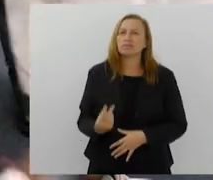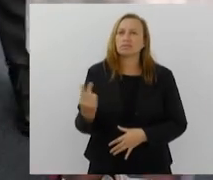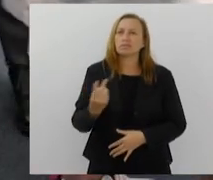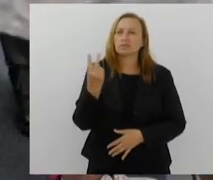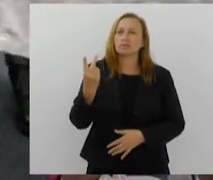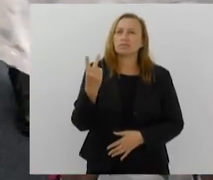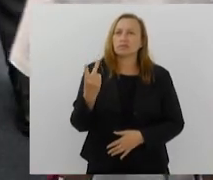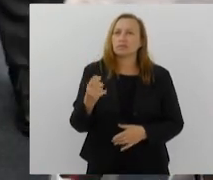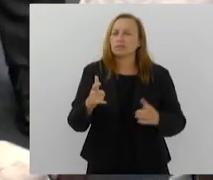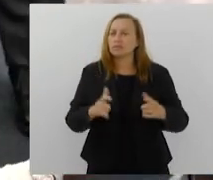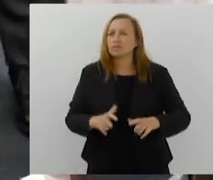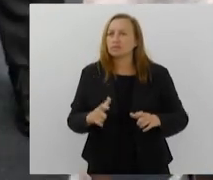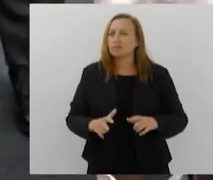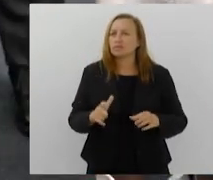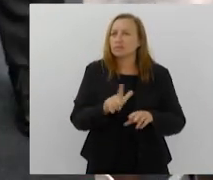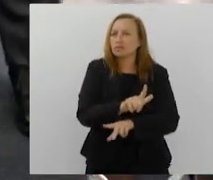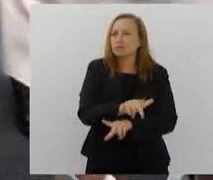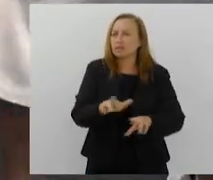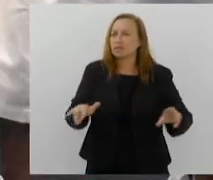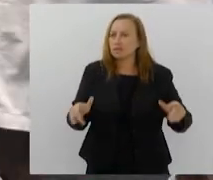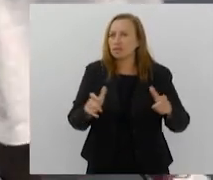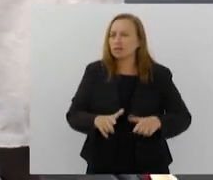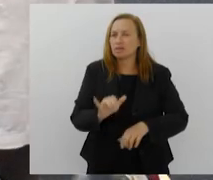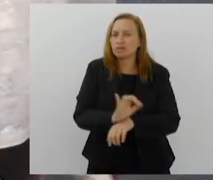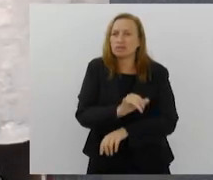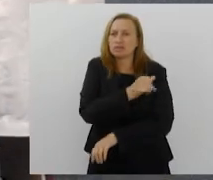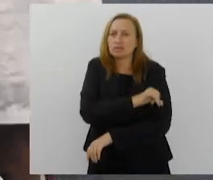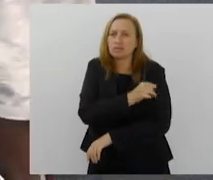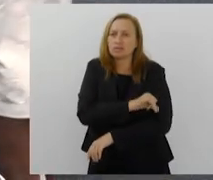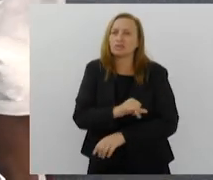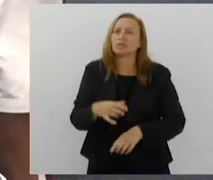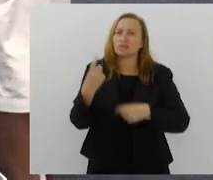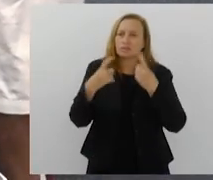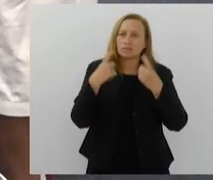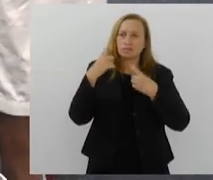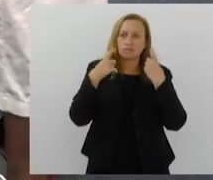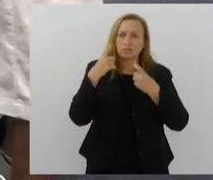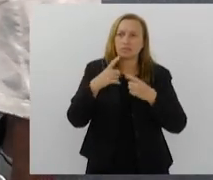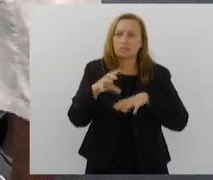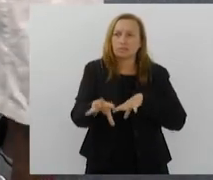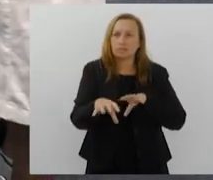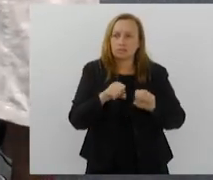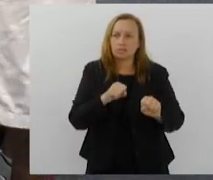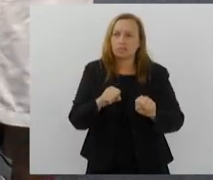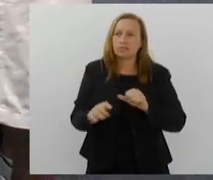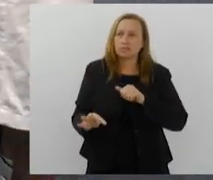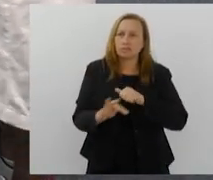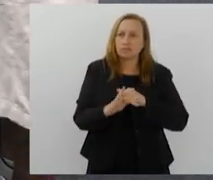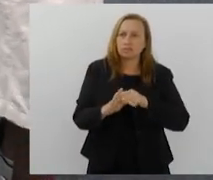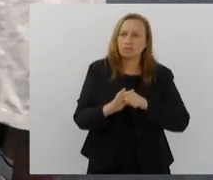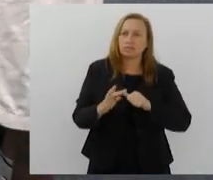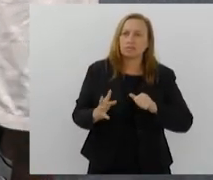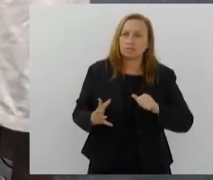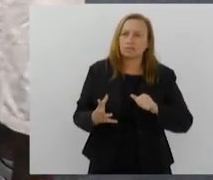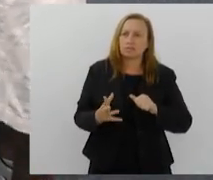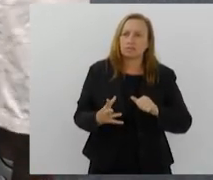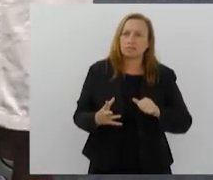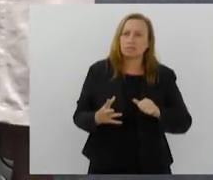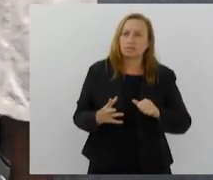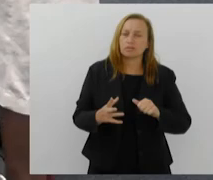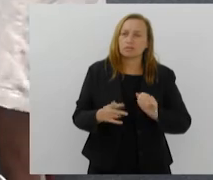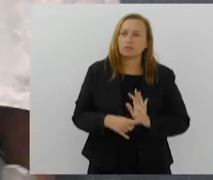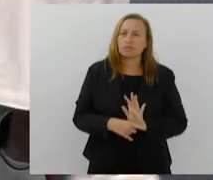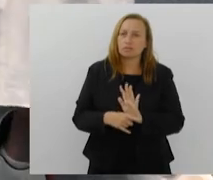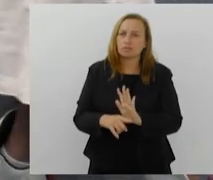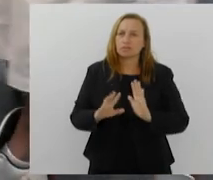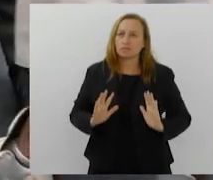do território e da diversidade regional do Estado do Rio de Janeiro e da preocupação da formação técnica adequada para lidar com os